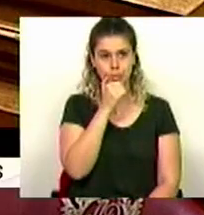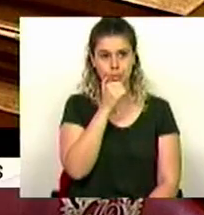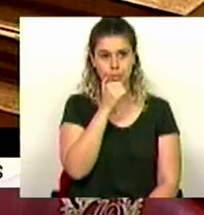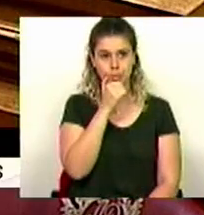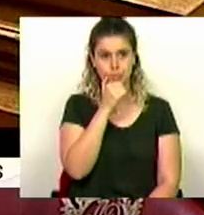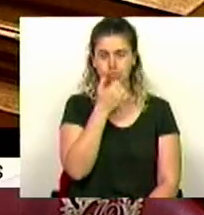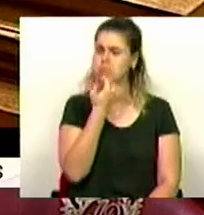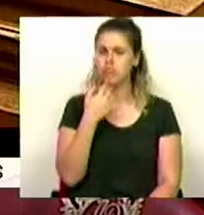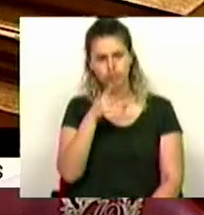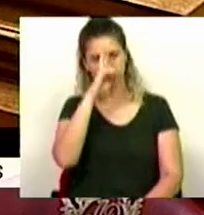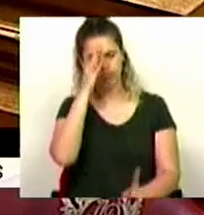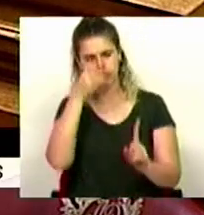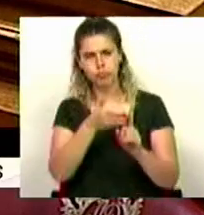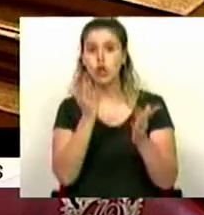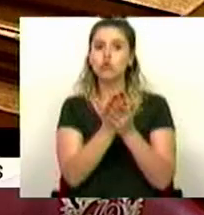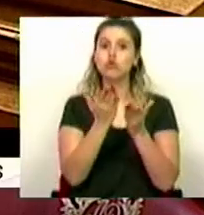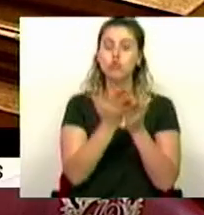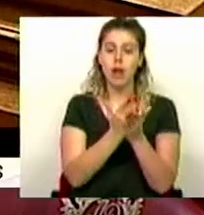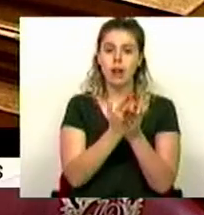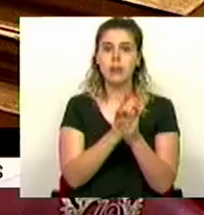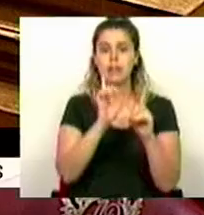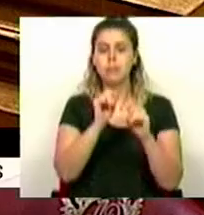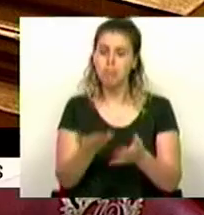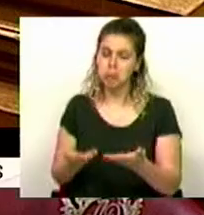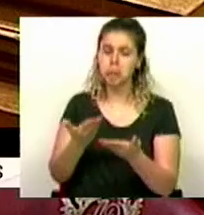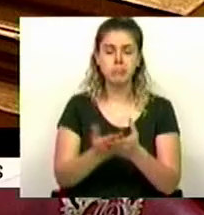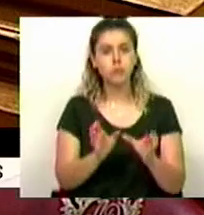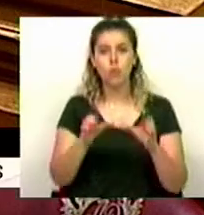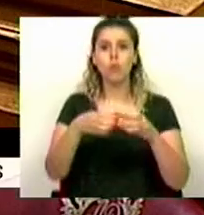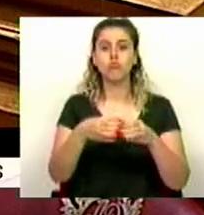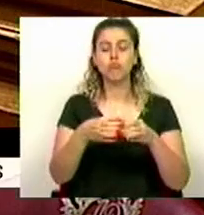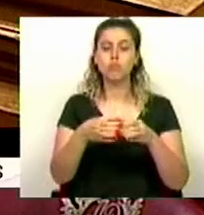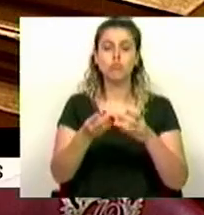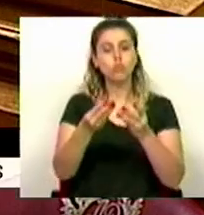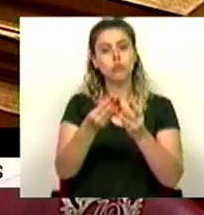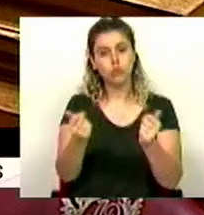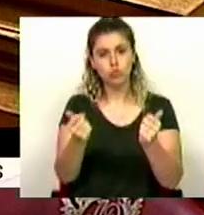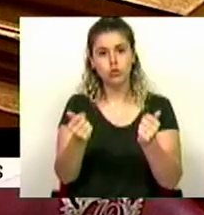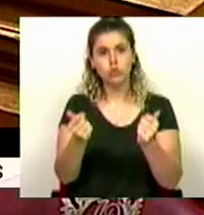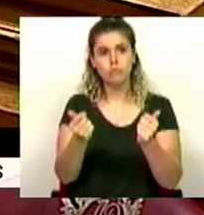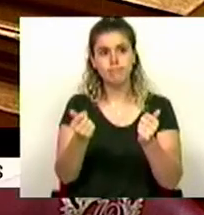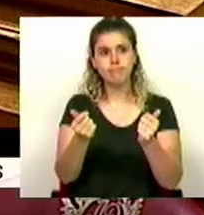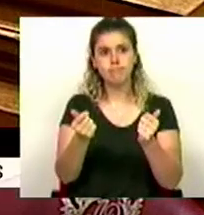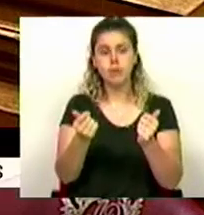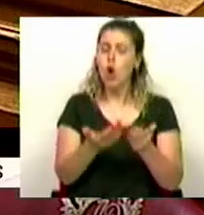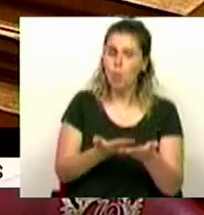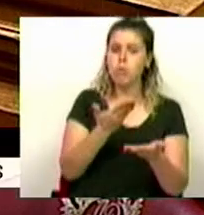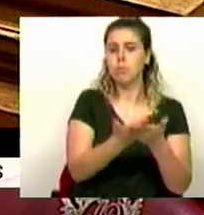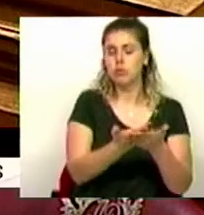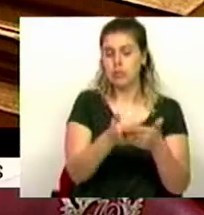se dedicou a estudar e a propor um conjunto de soluções